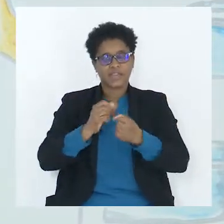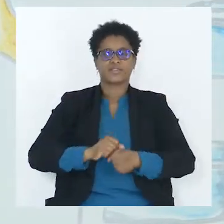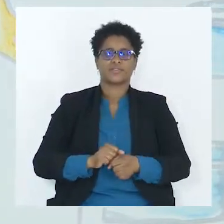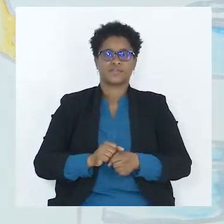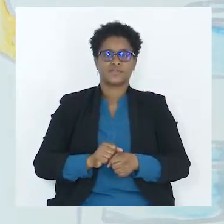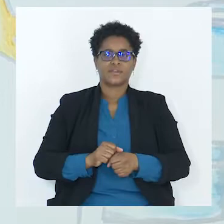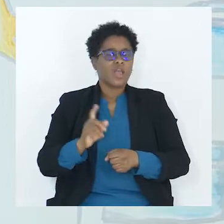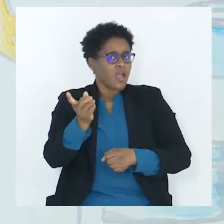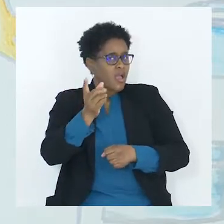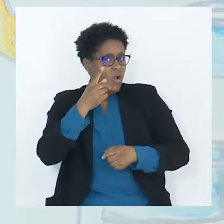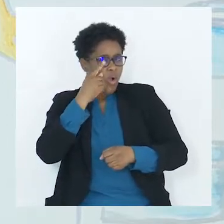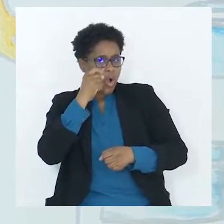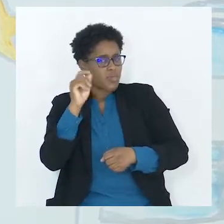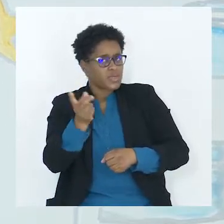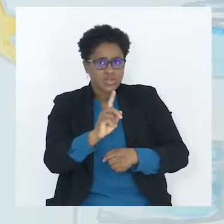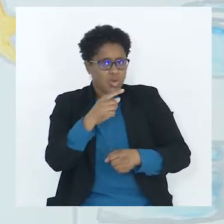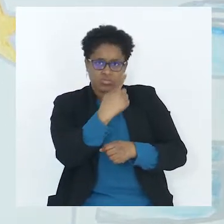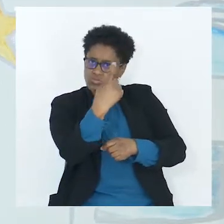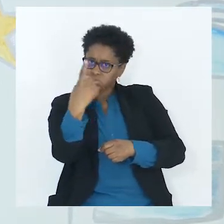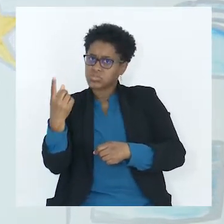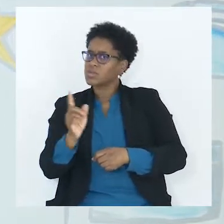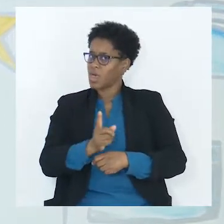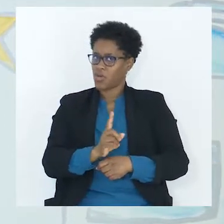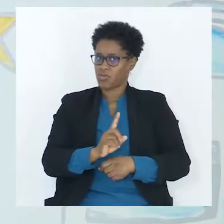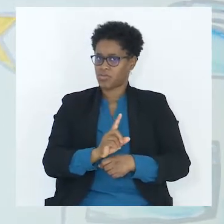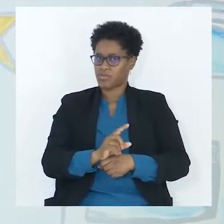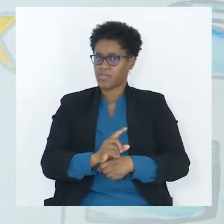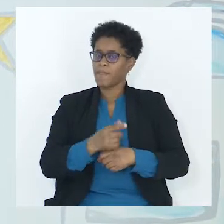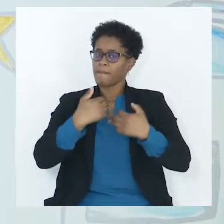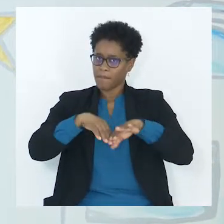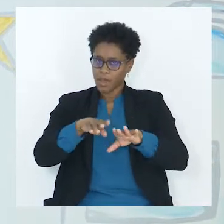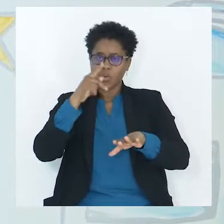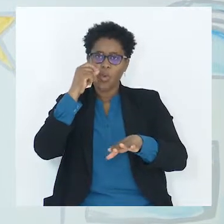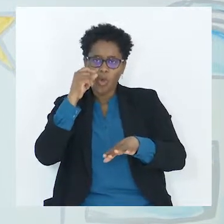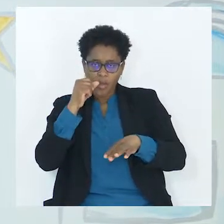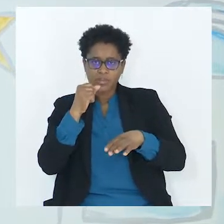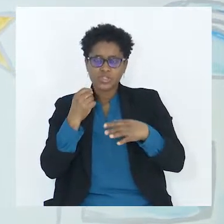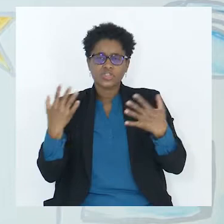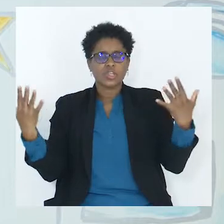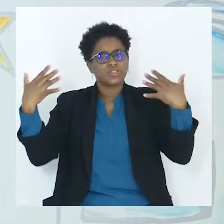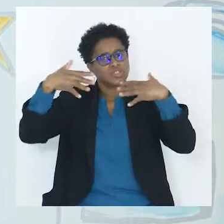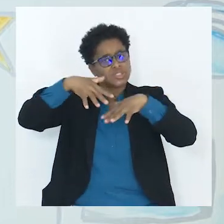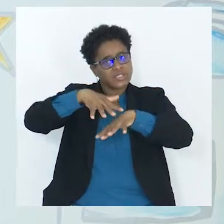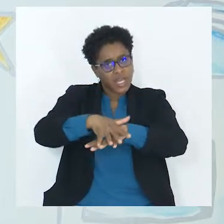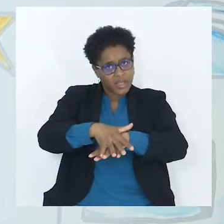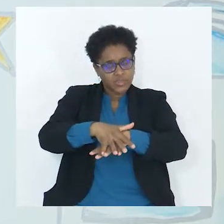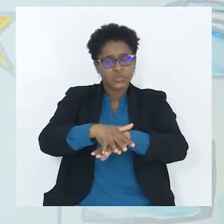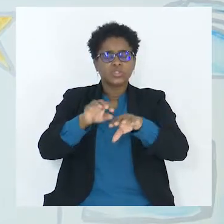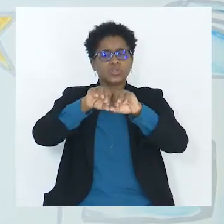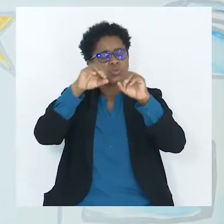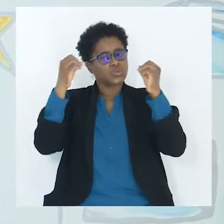sociedade. Não os homens isolados, mas o homem